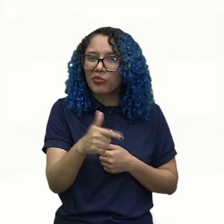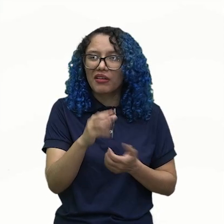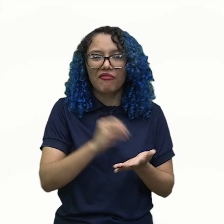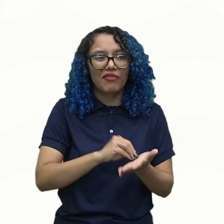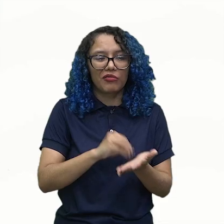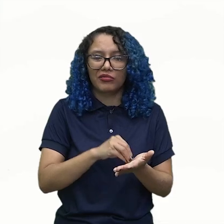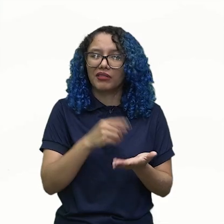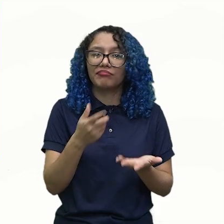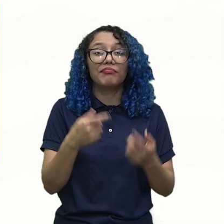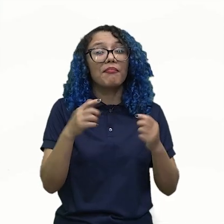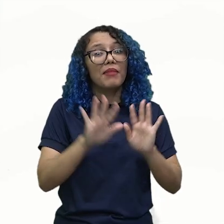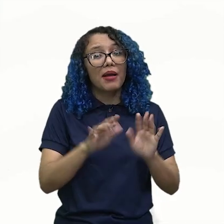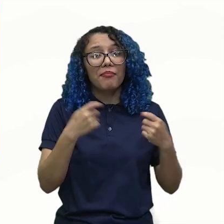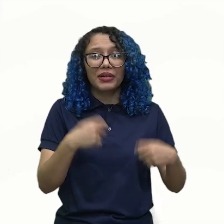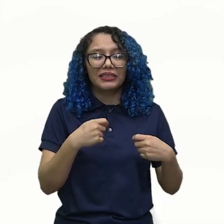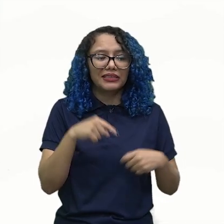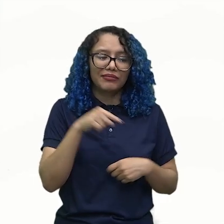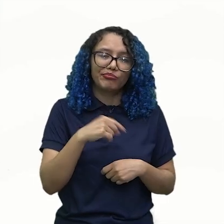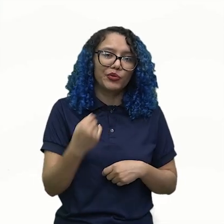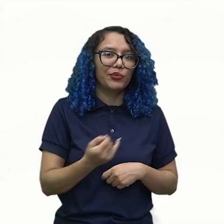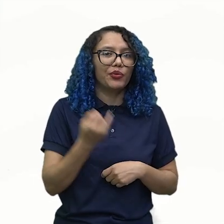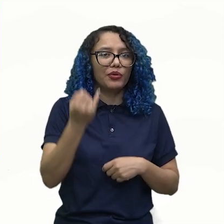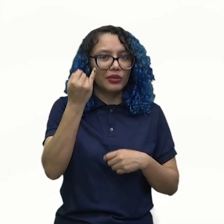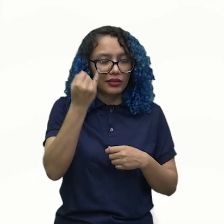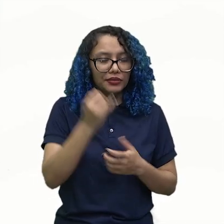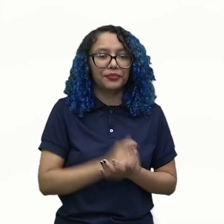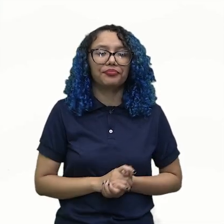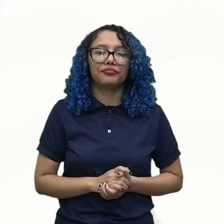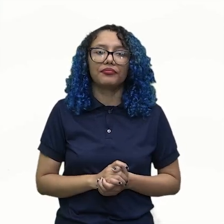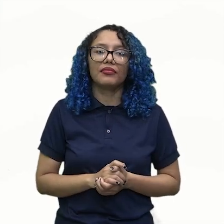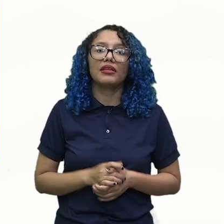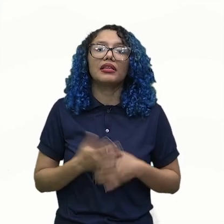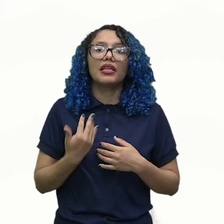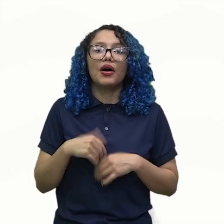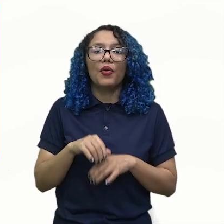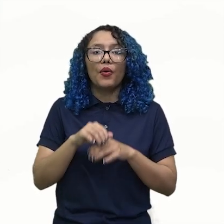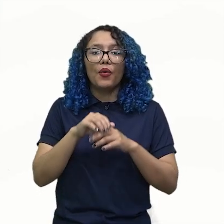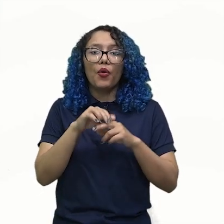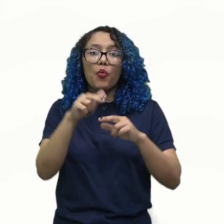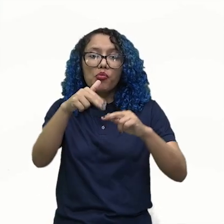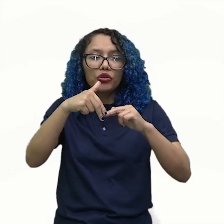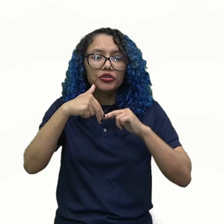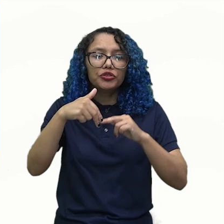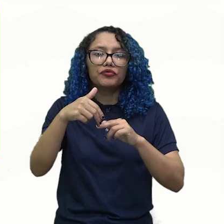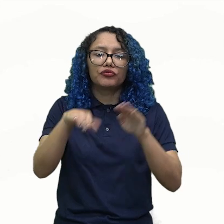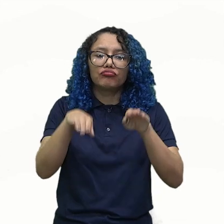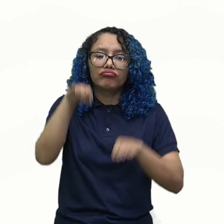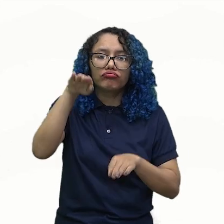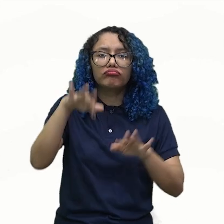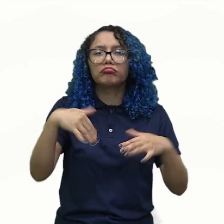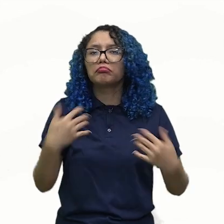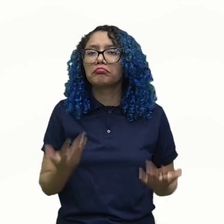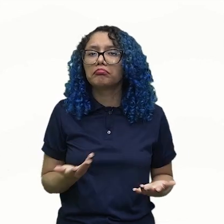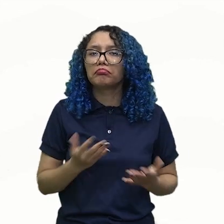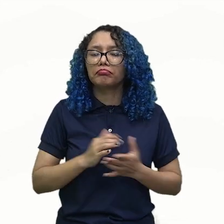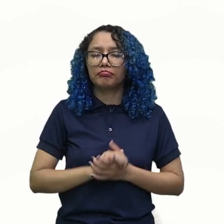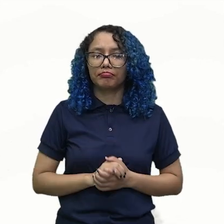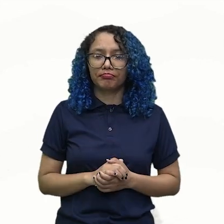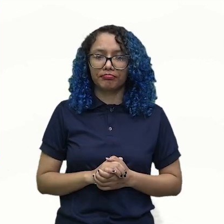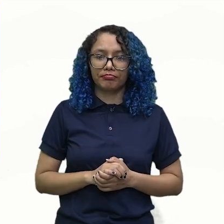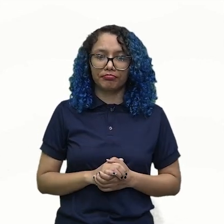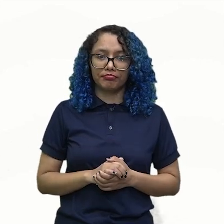nosso desenvolvimento, tá? O que causa, professor, essas desigualdades socioeconômicas? Bem,